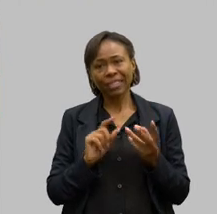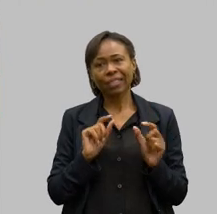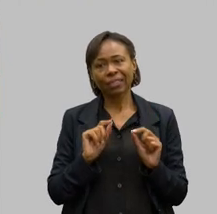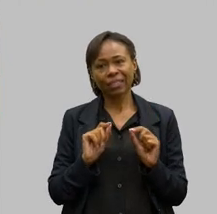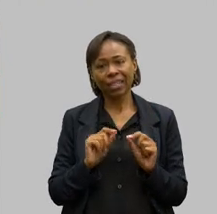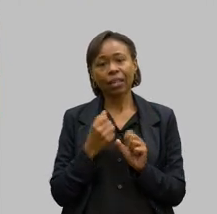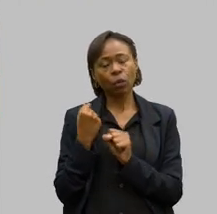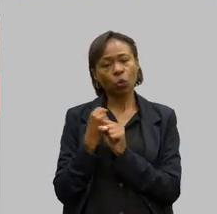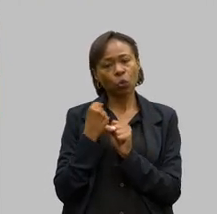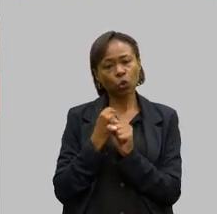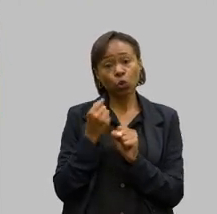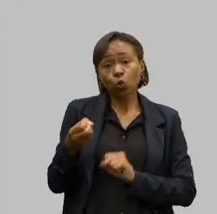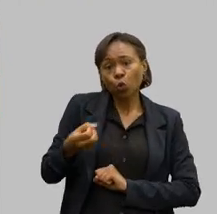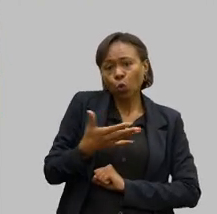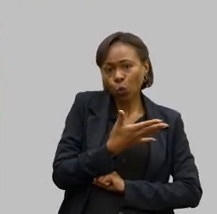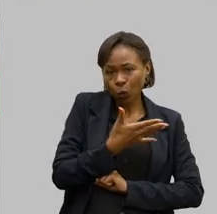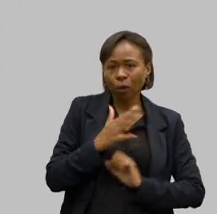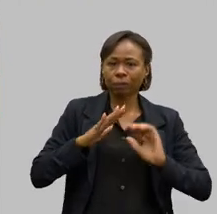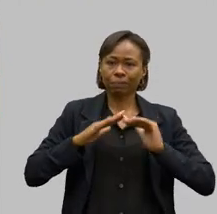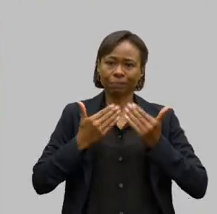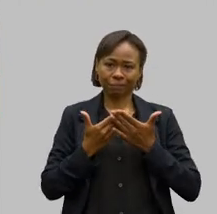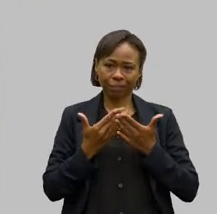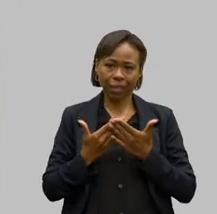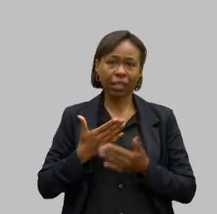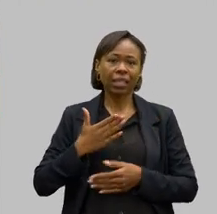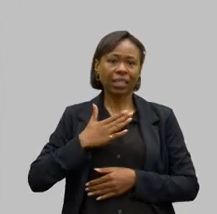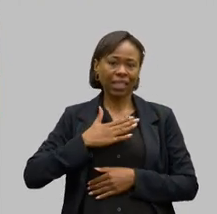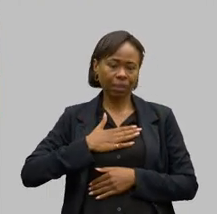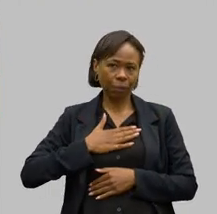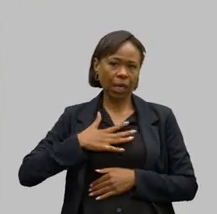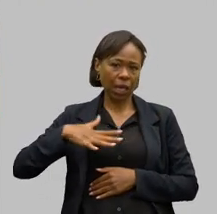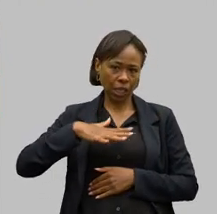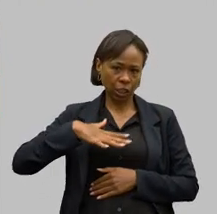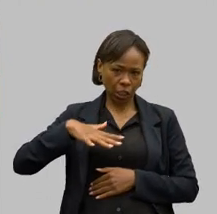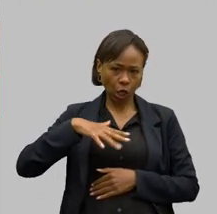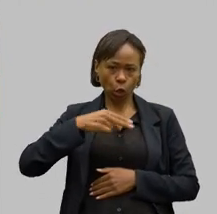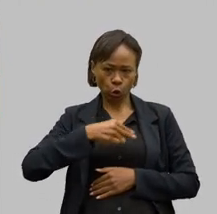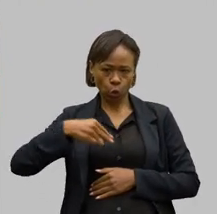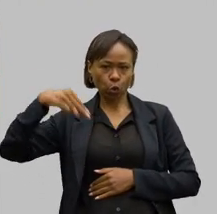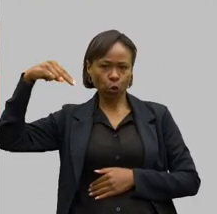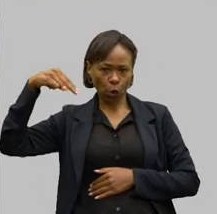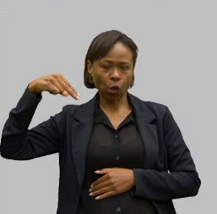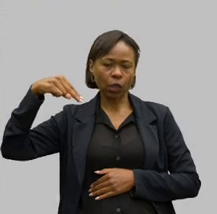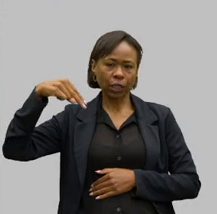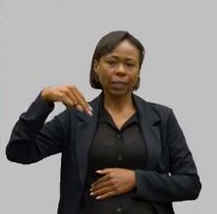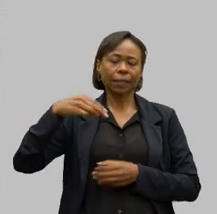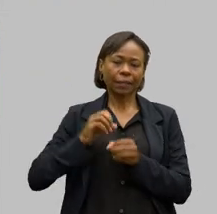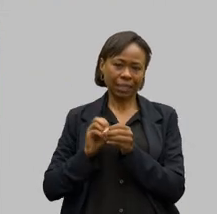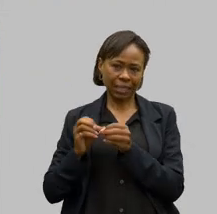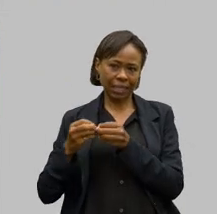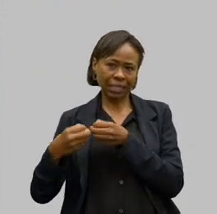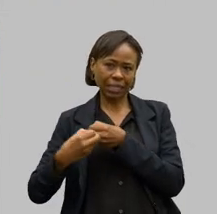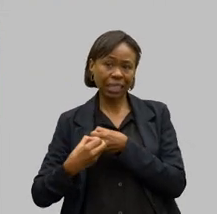construção de novas escolas. Lá na nossa região do vetor norte da região metropolitana, gente ainda tem um grande gargalo em alguns